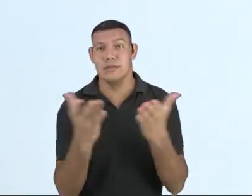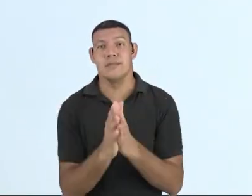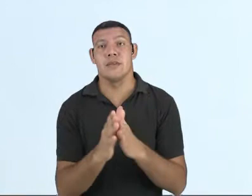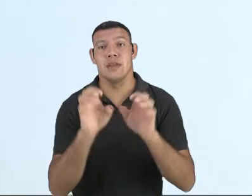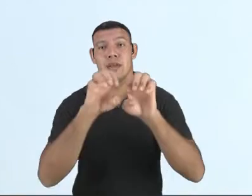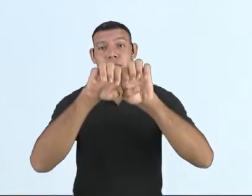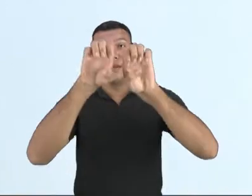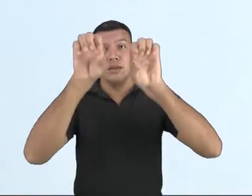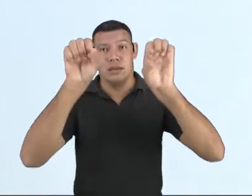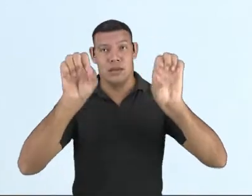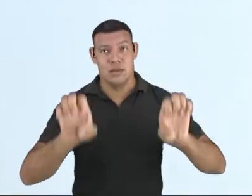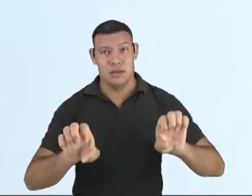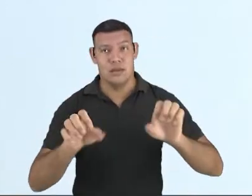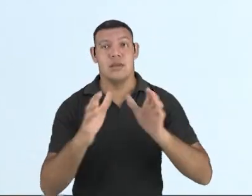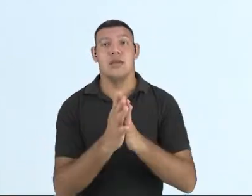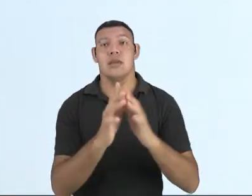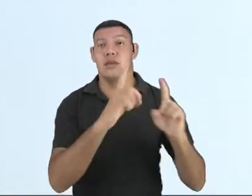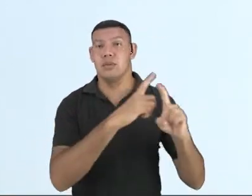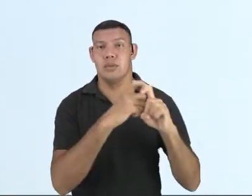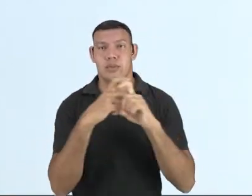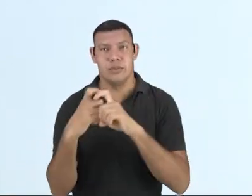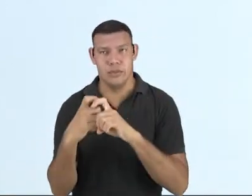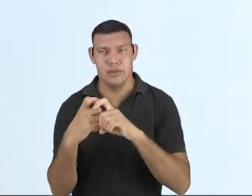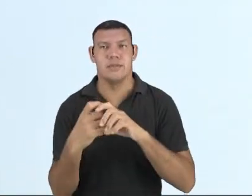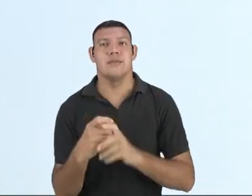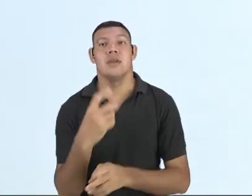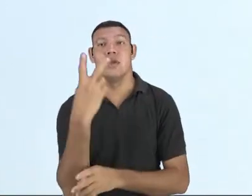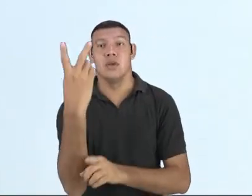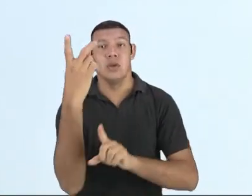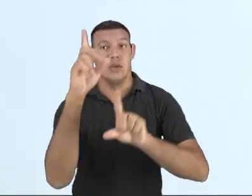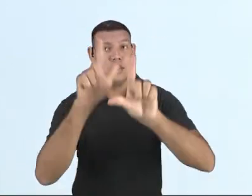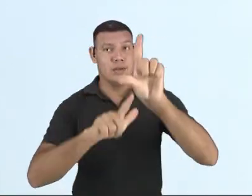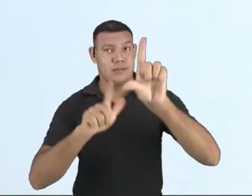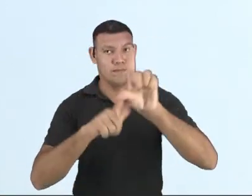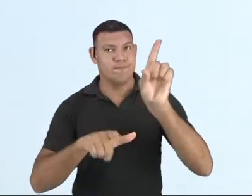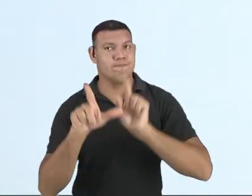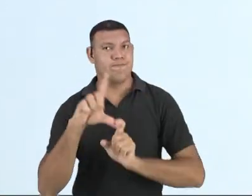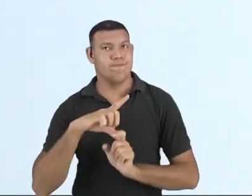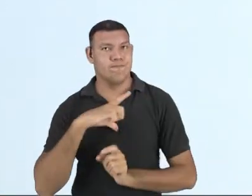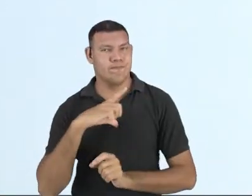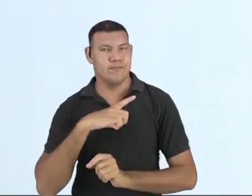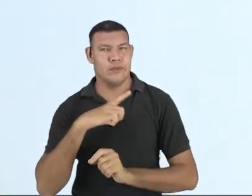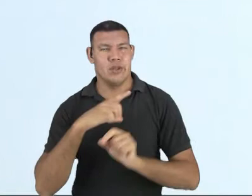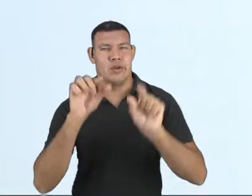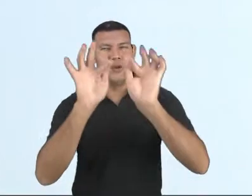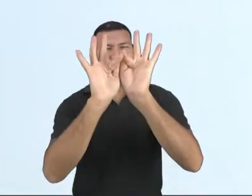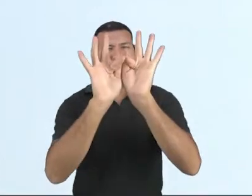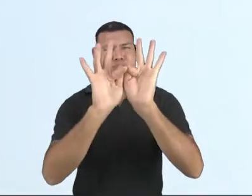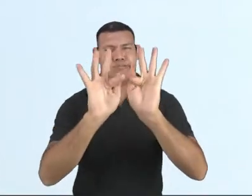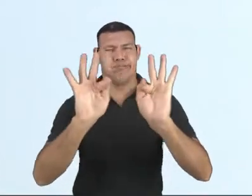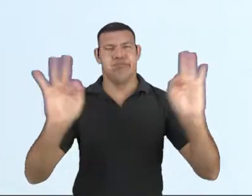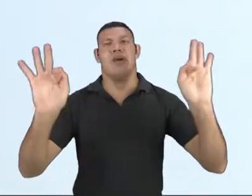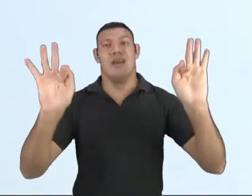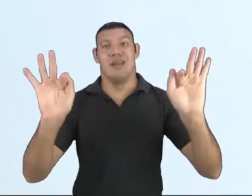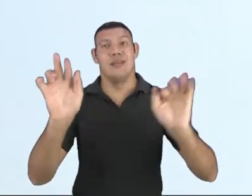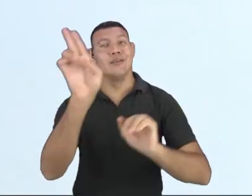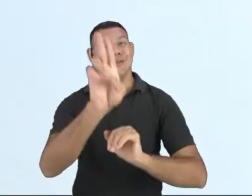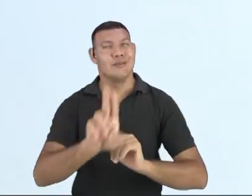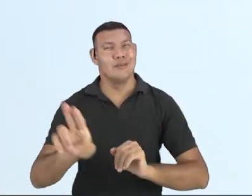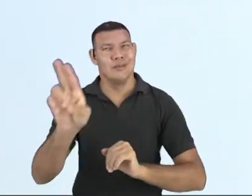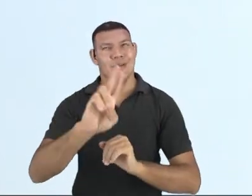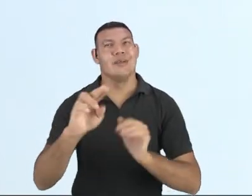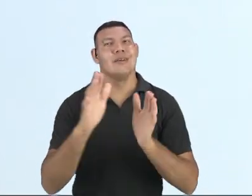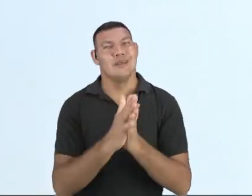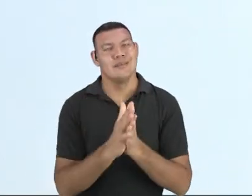equações polinomiais do 1º grau com duas incógnitas apesar de nomes são pouco grande a gente vai perceber que a gente utiliza ele